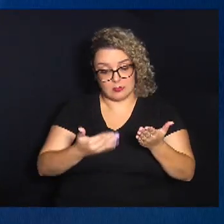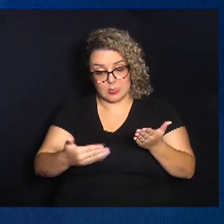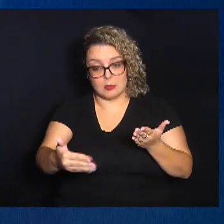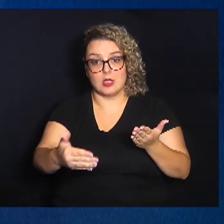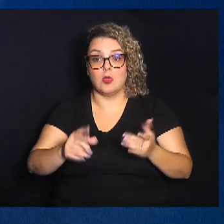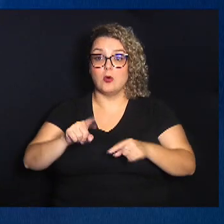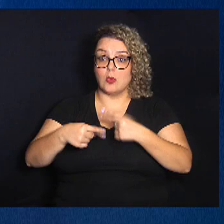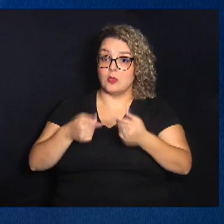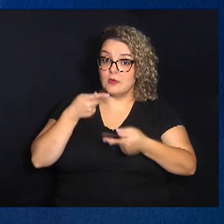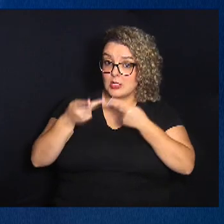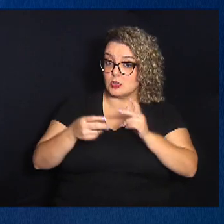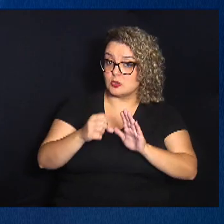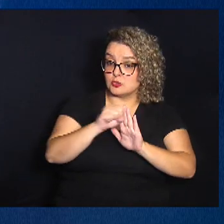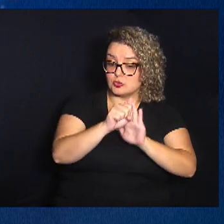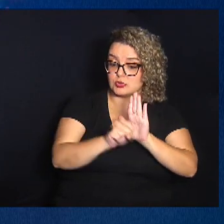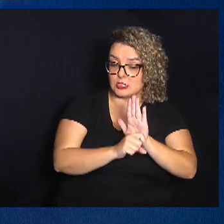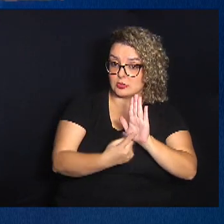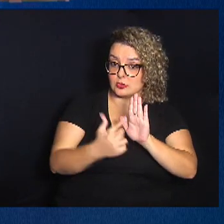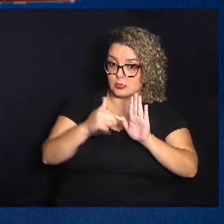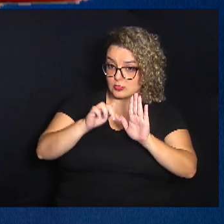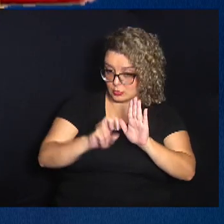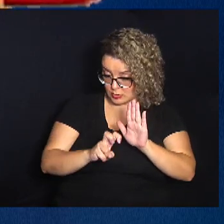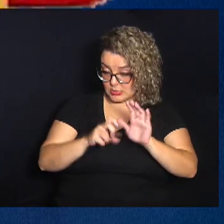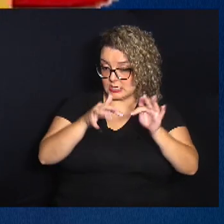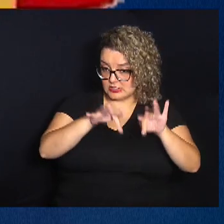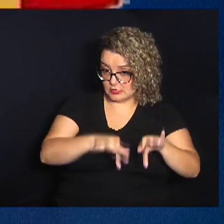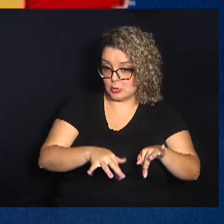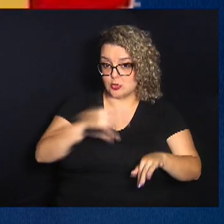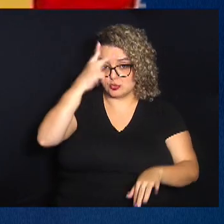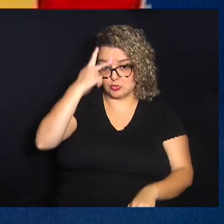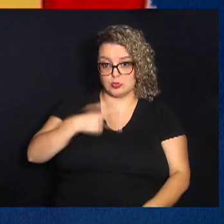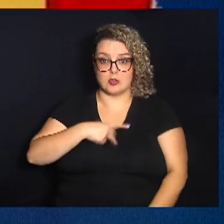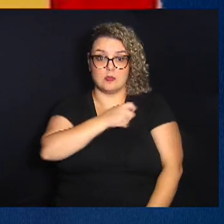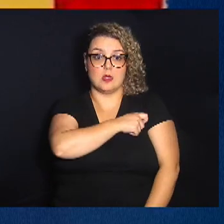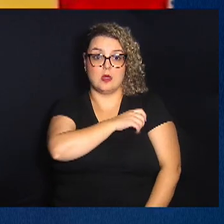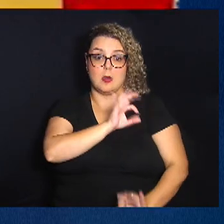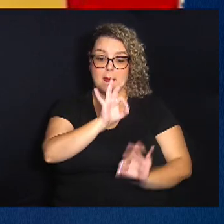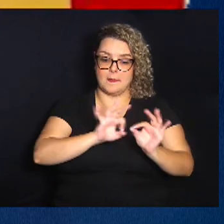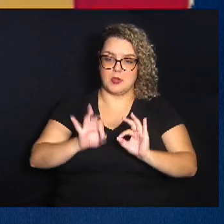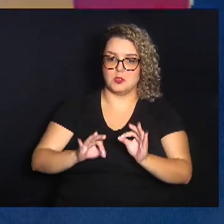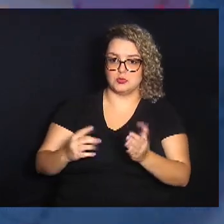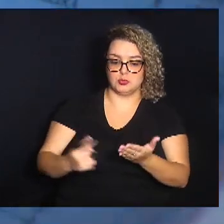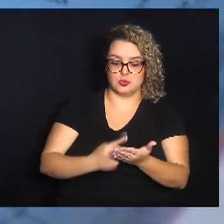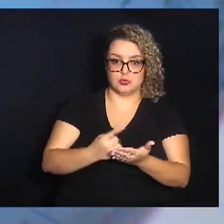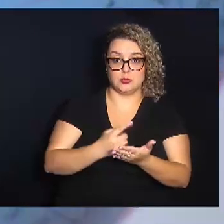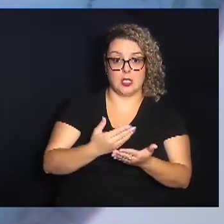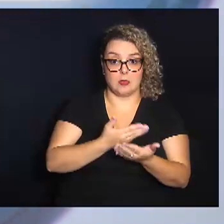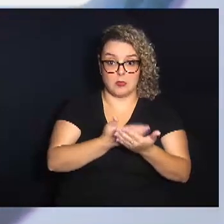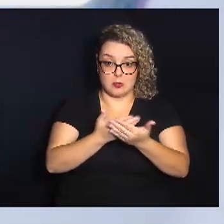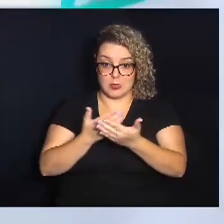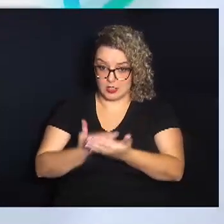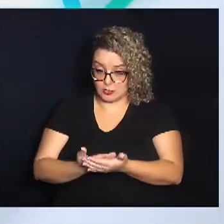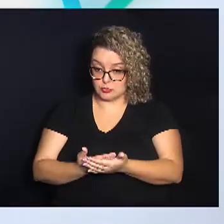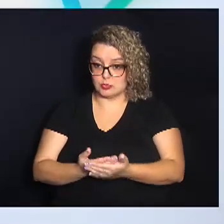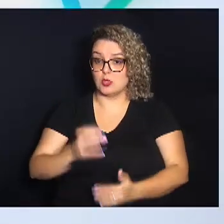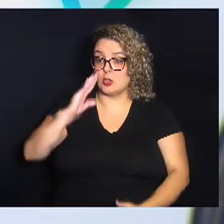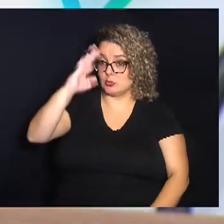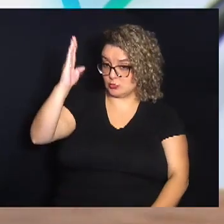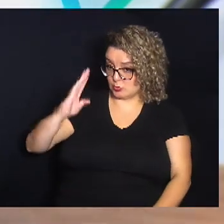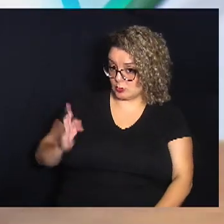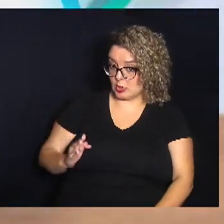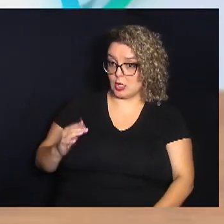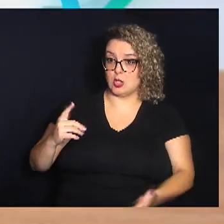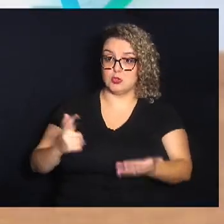que no final do século XV, os próprios estudantes confeccionavam seus cadernos de estudos. No Brasil, os